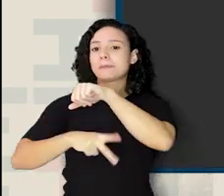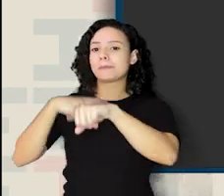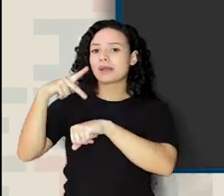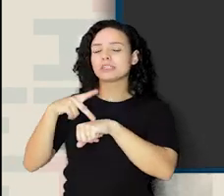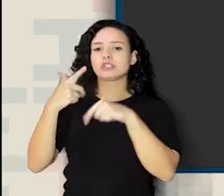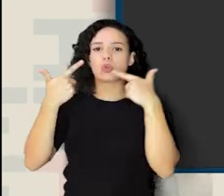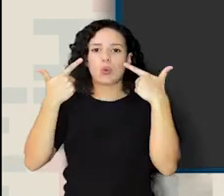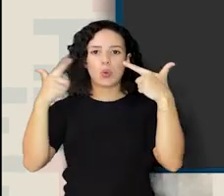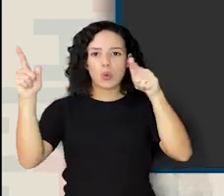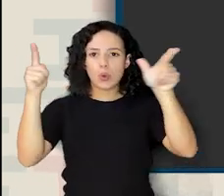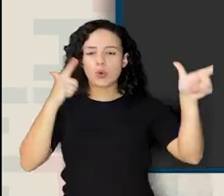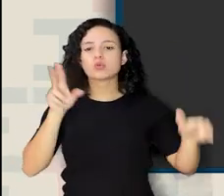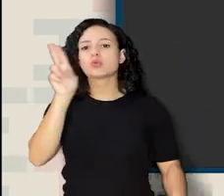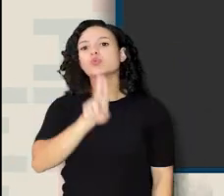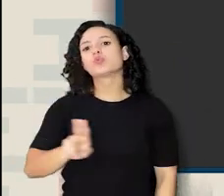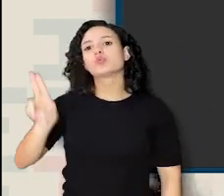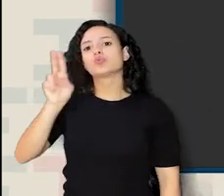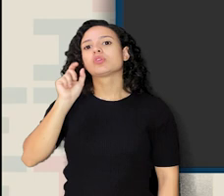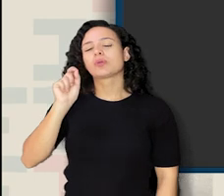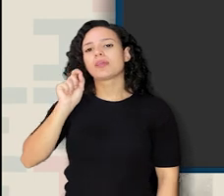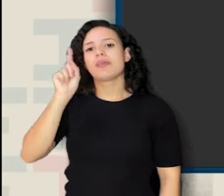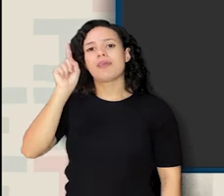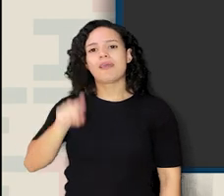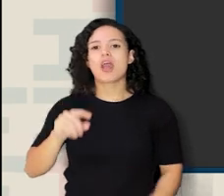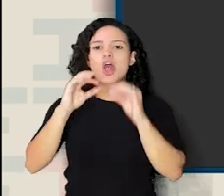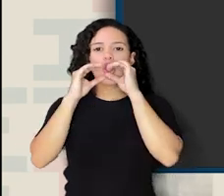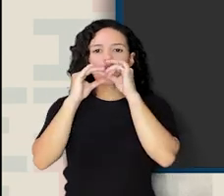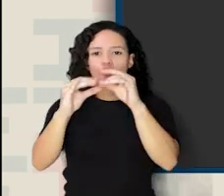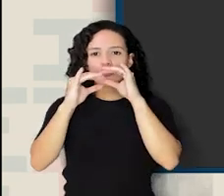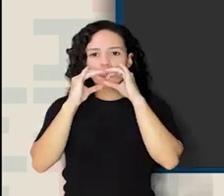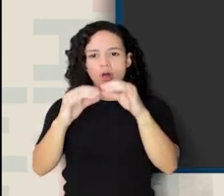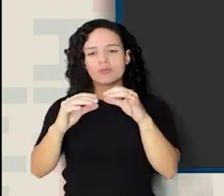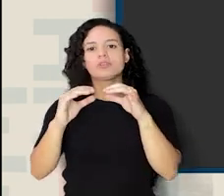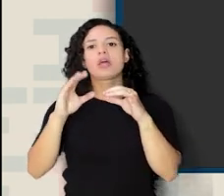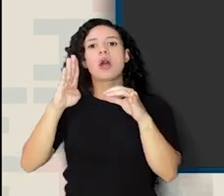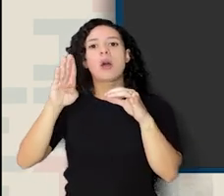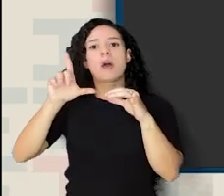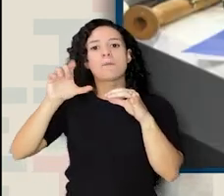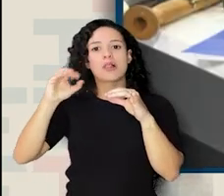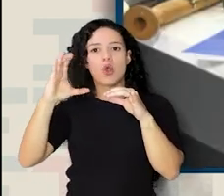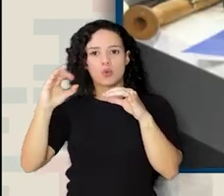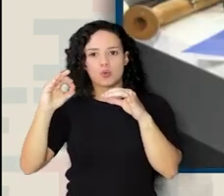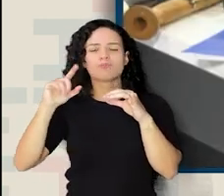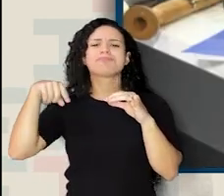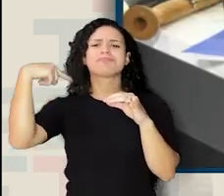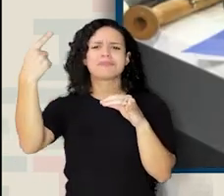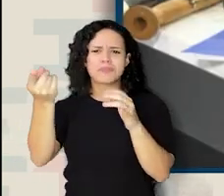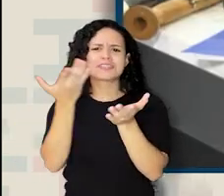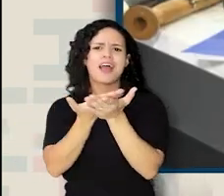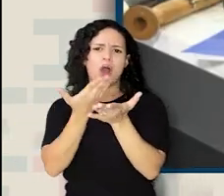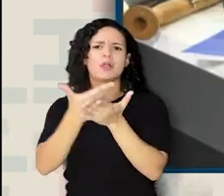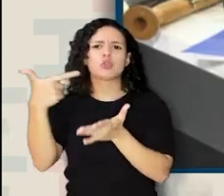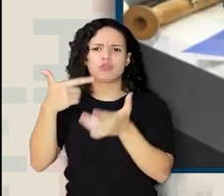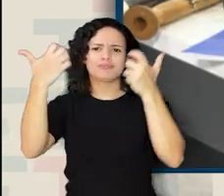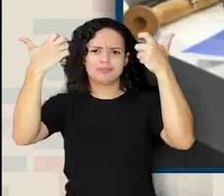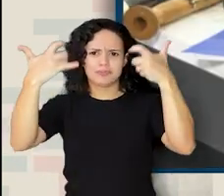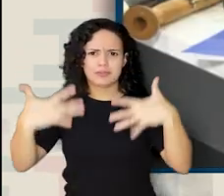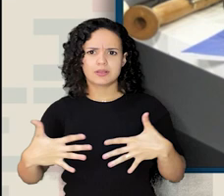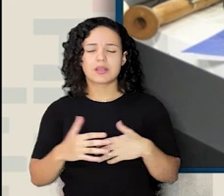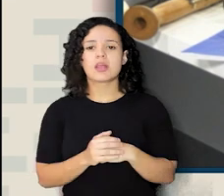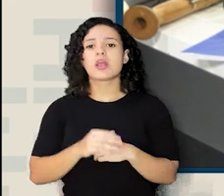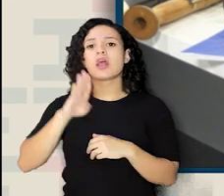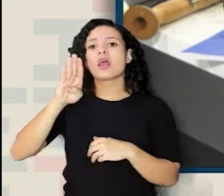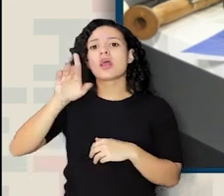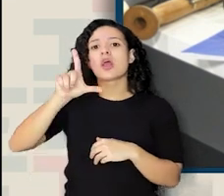Já em outros países enfatizam-se o bloco da flauta, né? Que também nós vamos falar sobre ele no